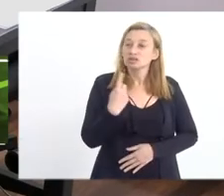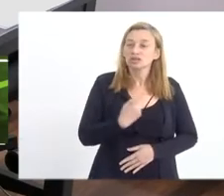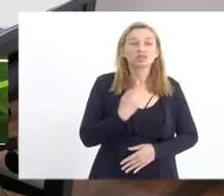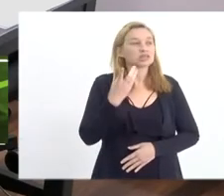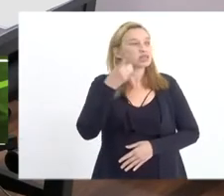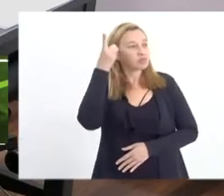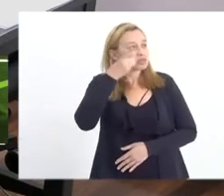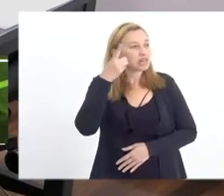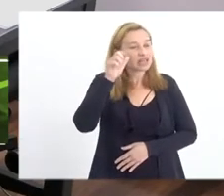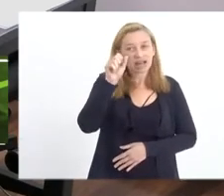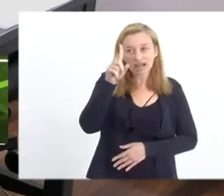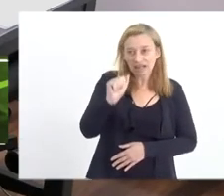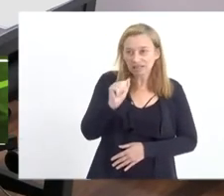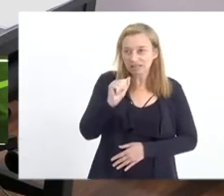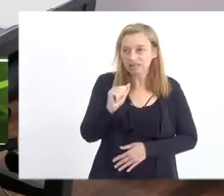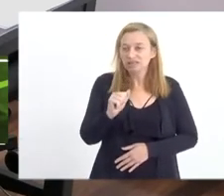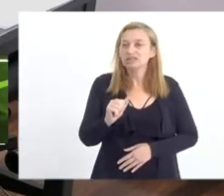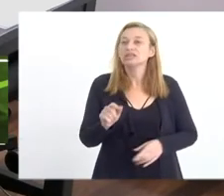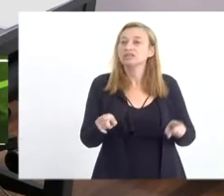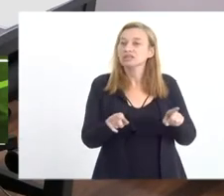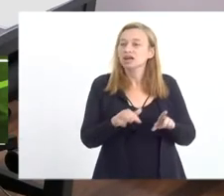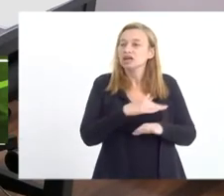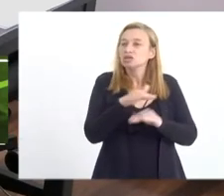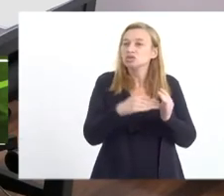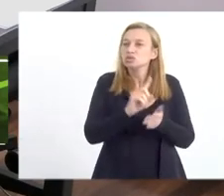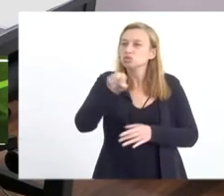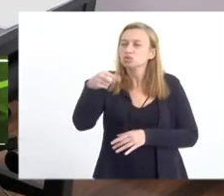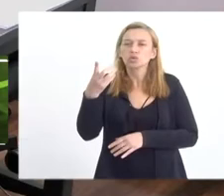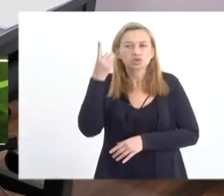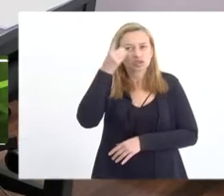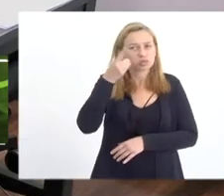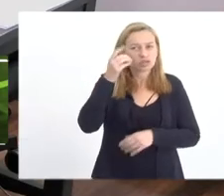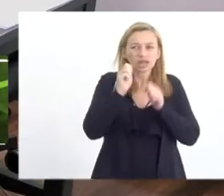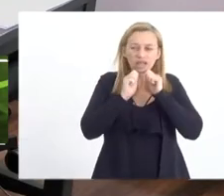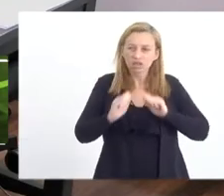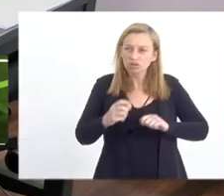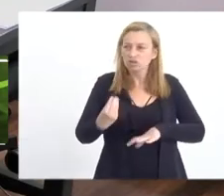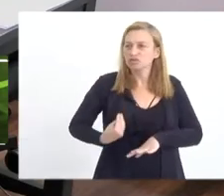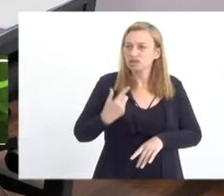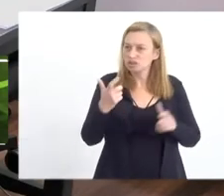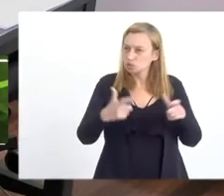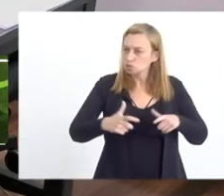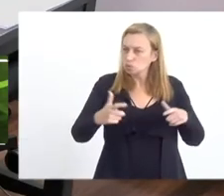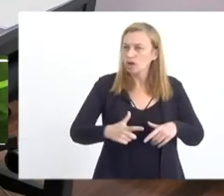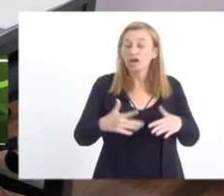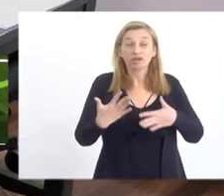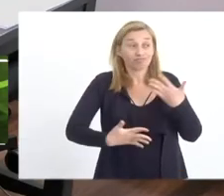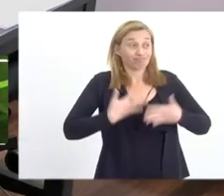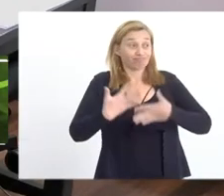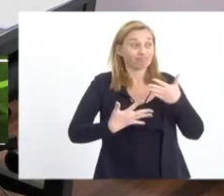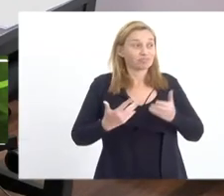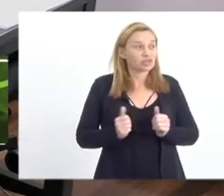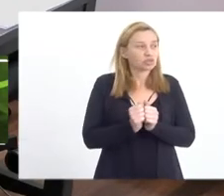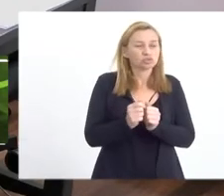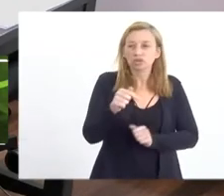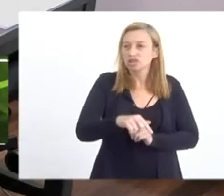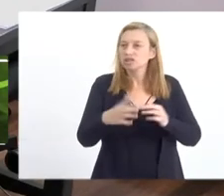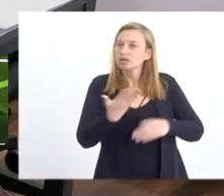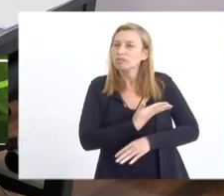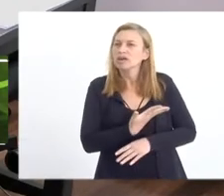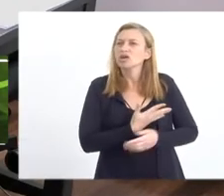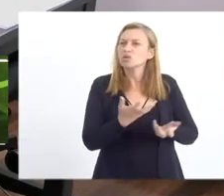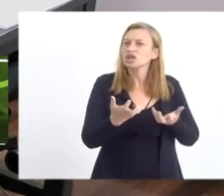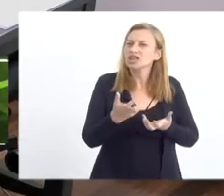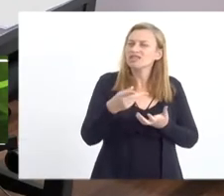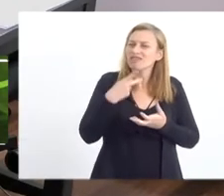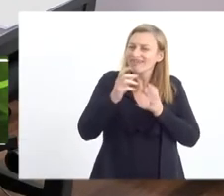Lana Passos e saúdo todos os outros deputados e assessores presentes. É um prazer estar aqui entre amigos, mas eu queria deixar